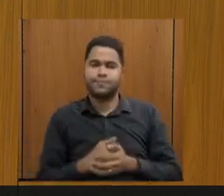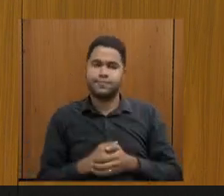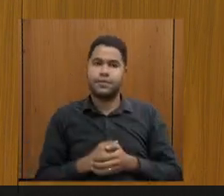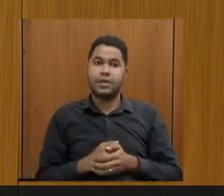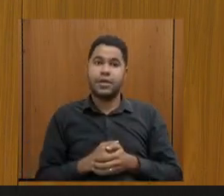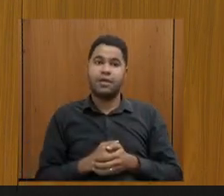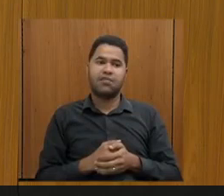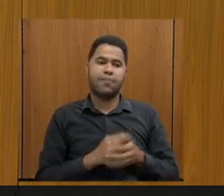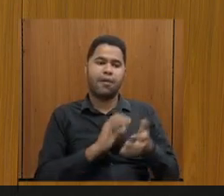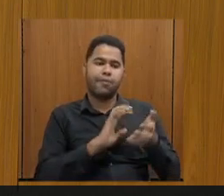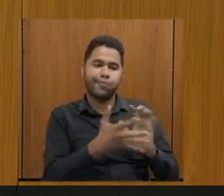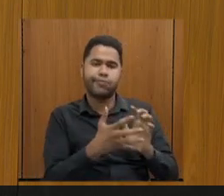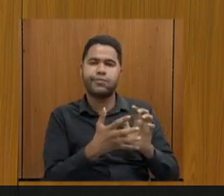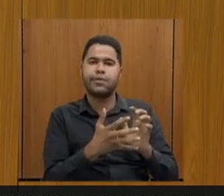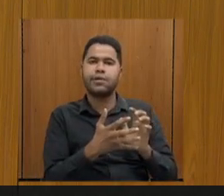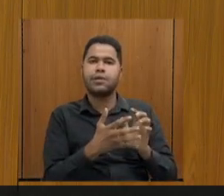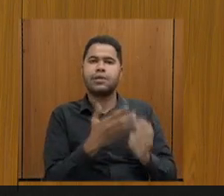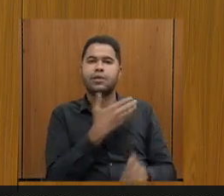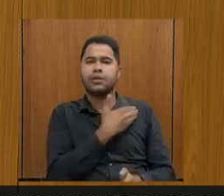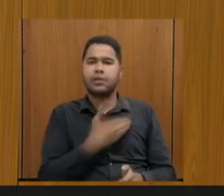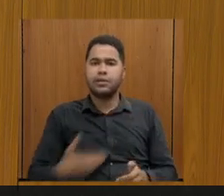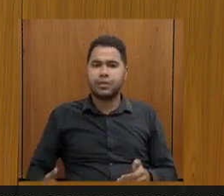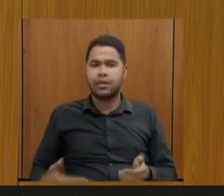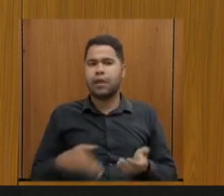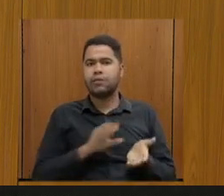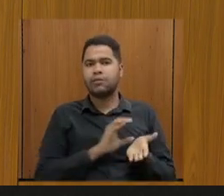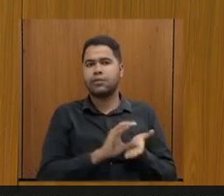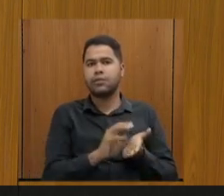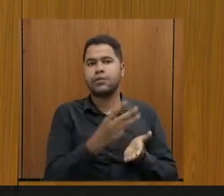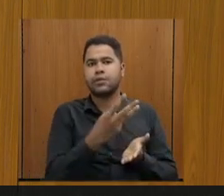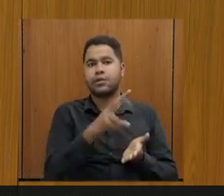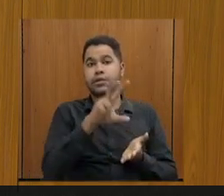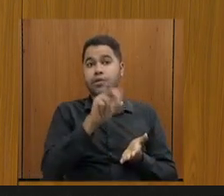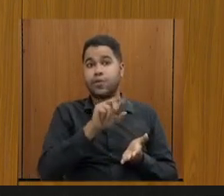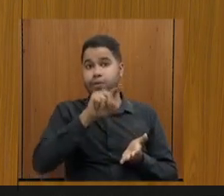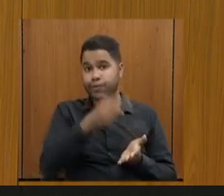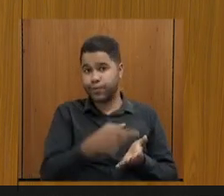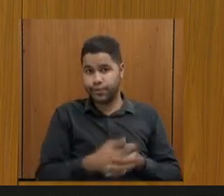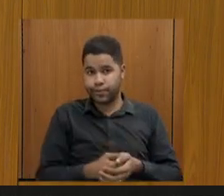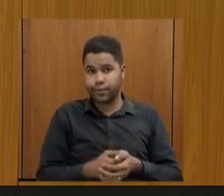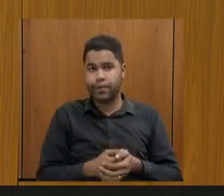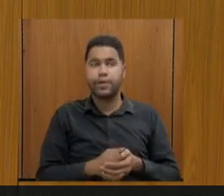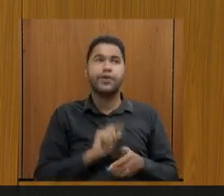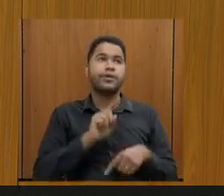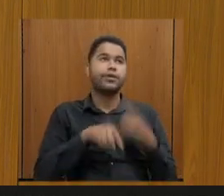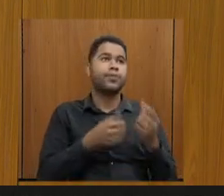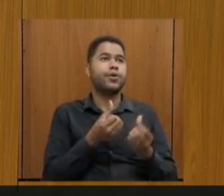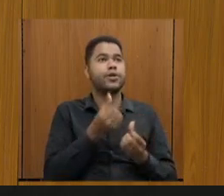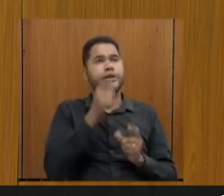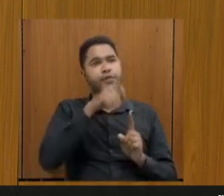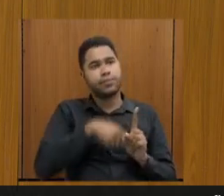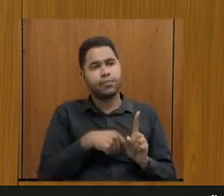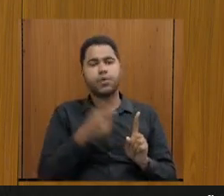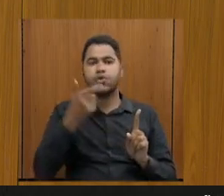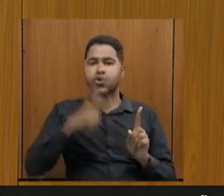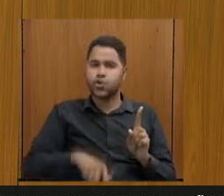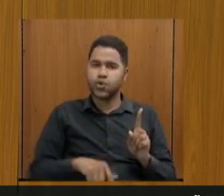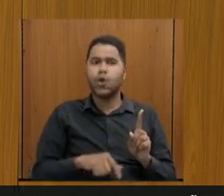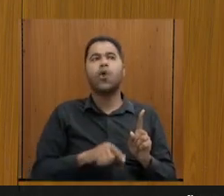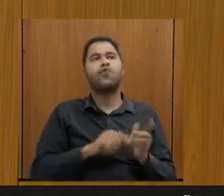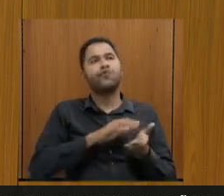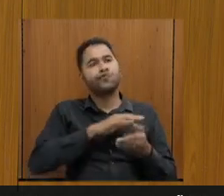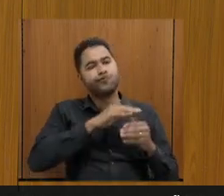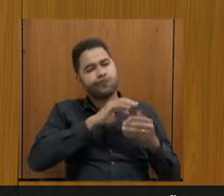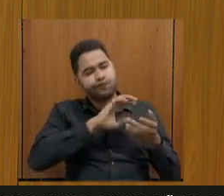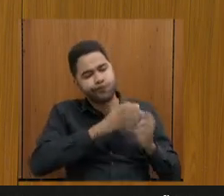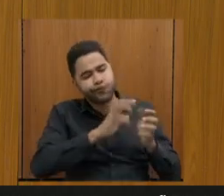fácil reparo graça o estado investir ali 350 mil Depois daí as seis meses precisava